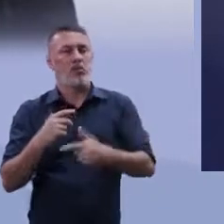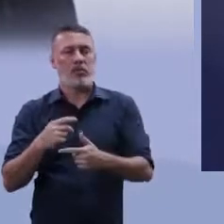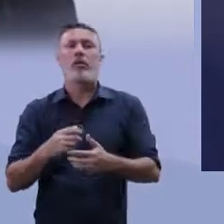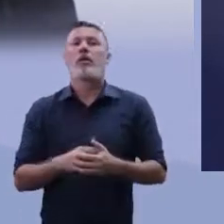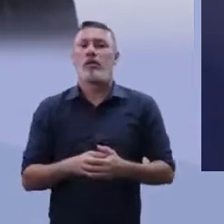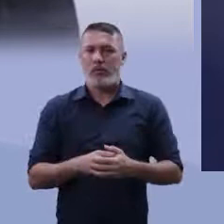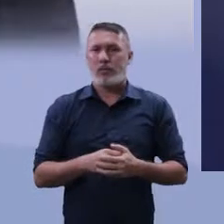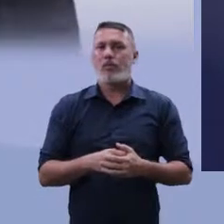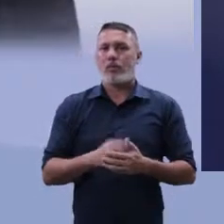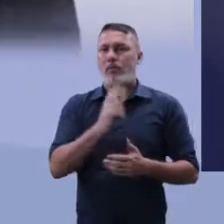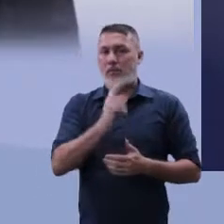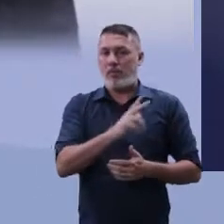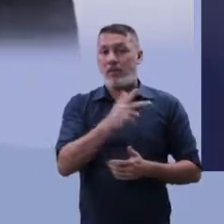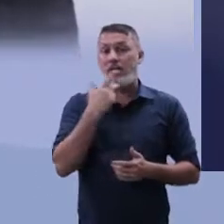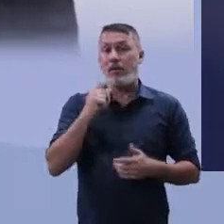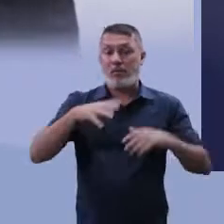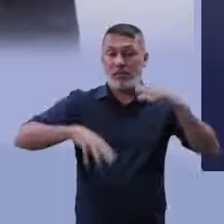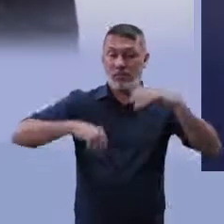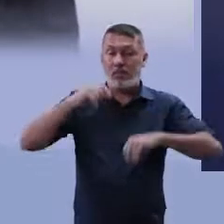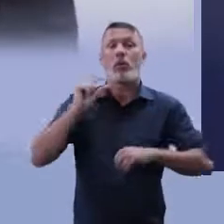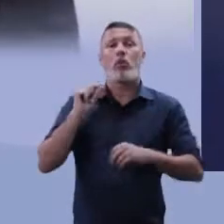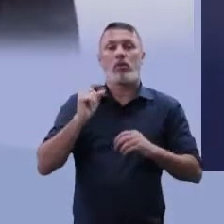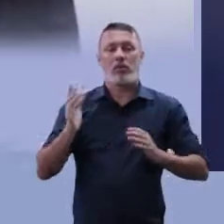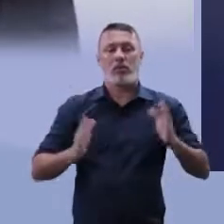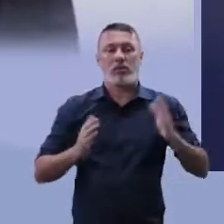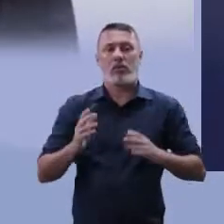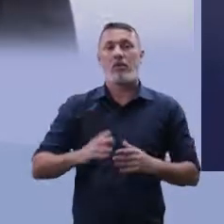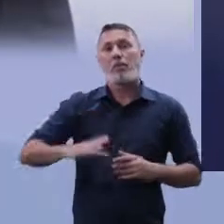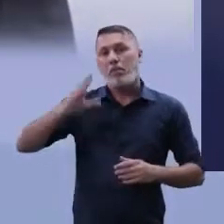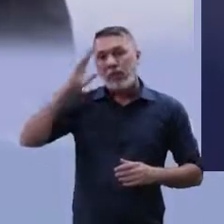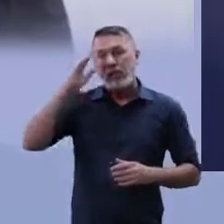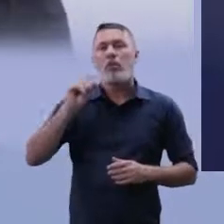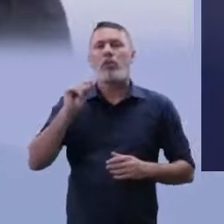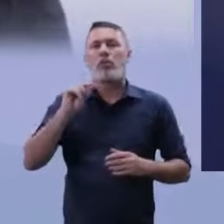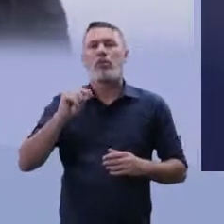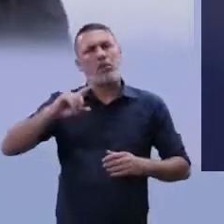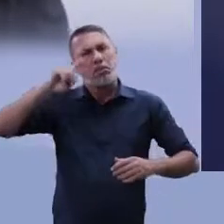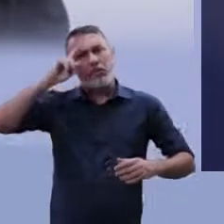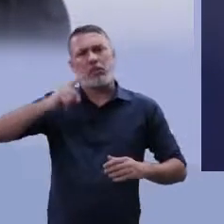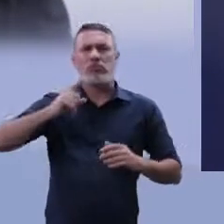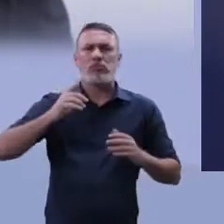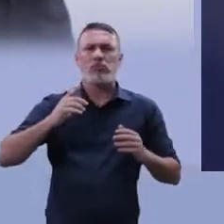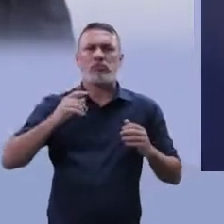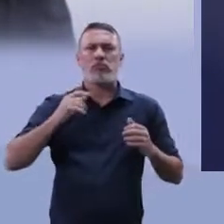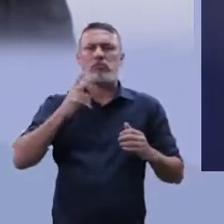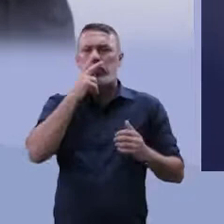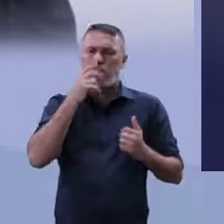bem eterno das almas. Então, vejam só, aqui na Idade Média exatamente está posto a